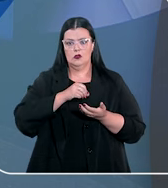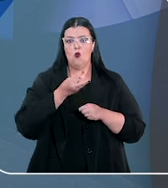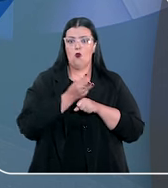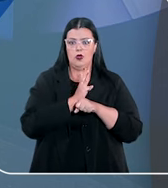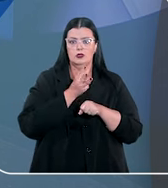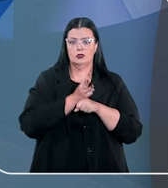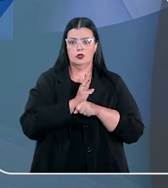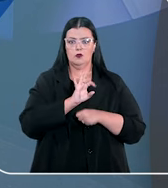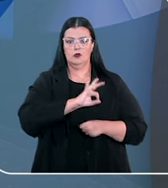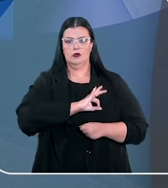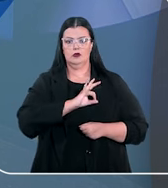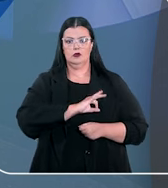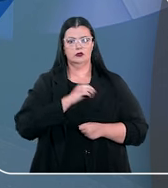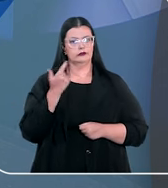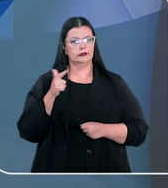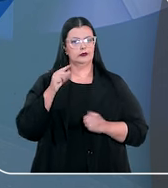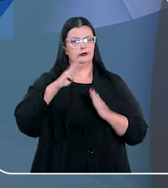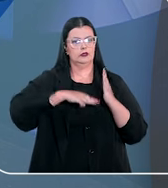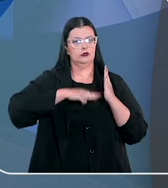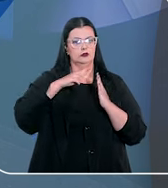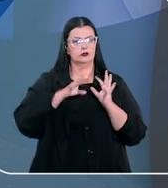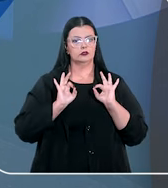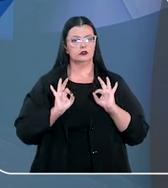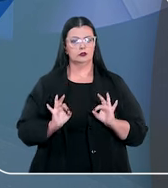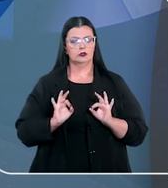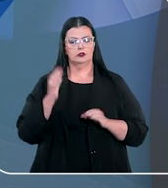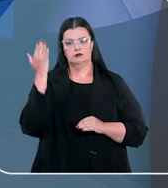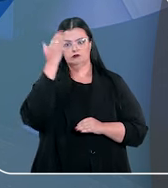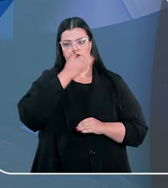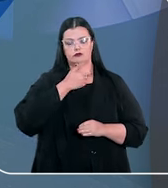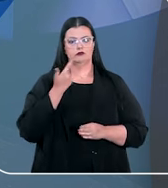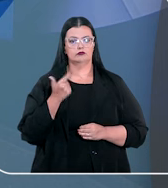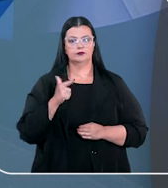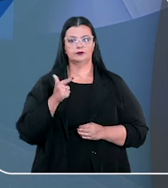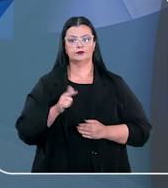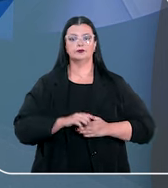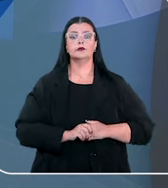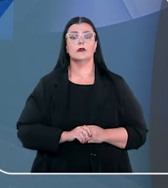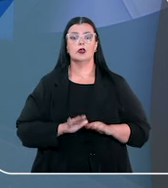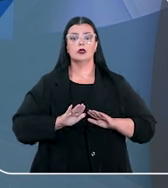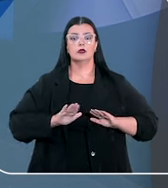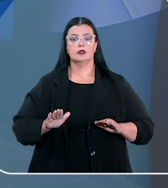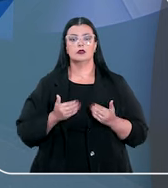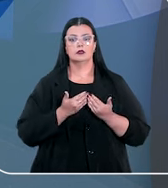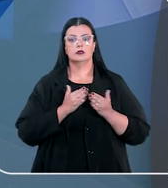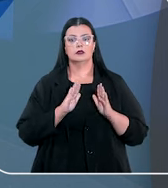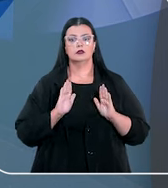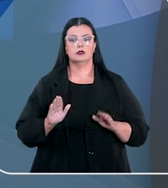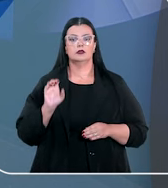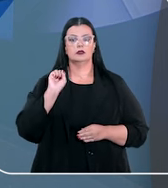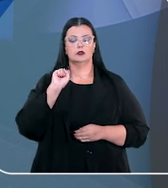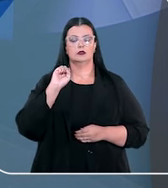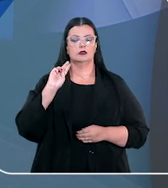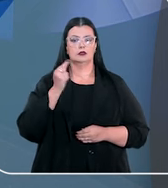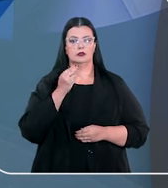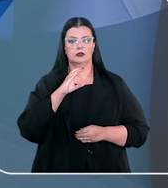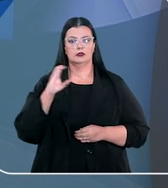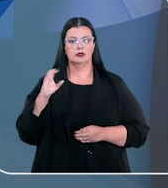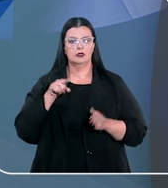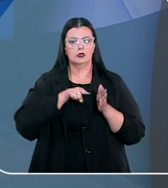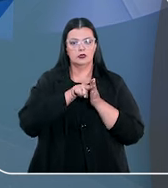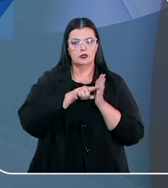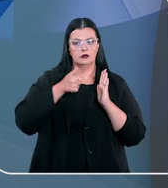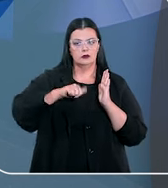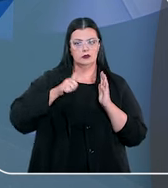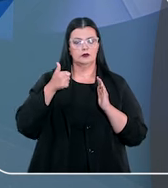pela polícia sem a metodologia adequada não valem como prova. Assim, foi concedido habeas corpus para se reavaliar o